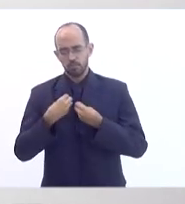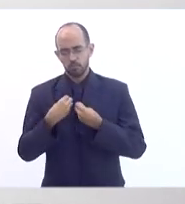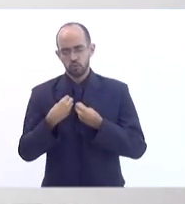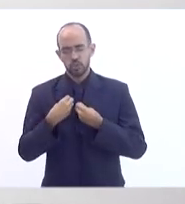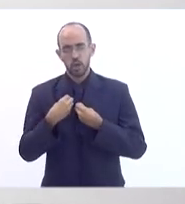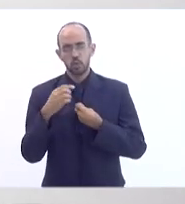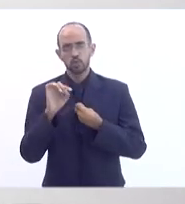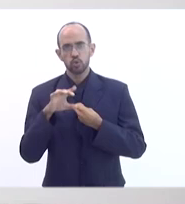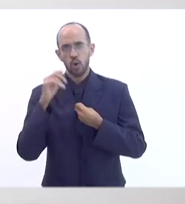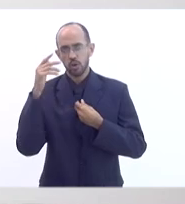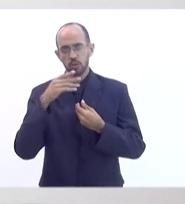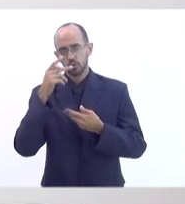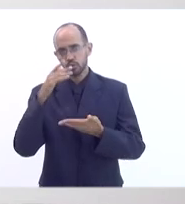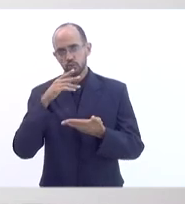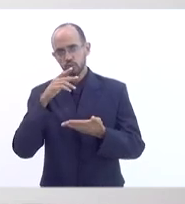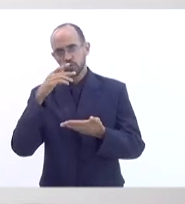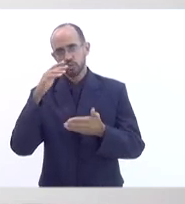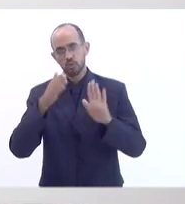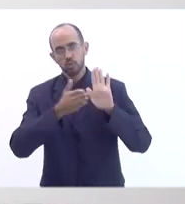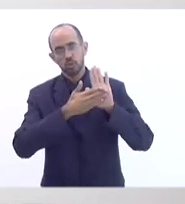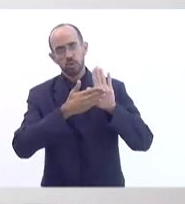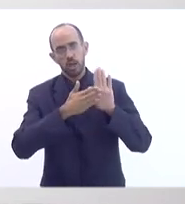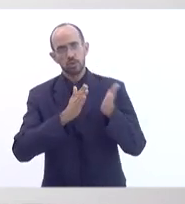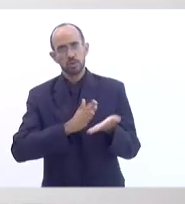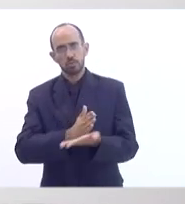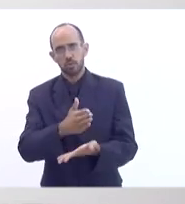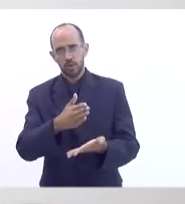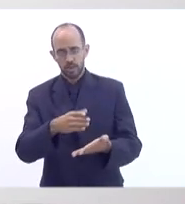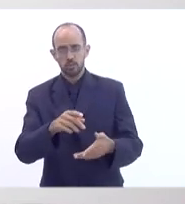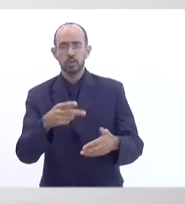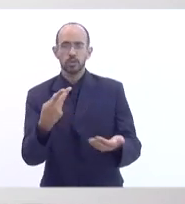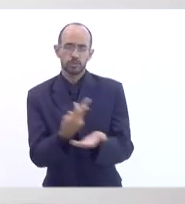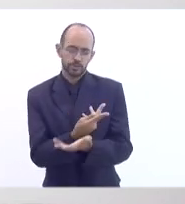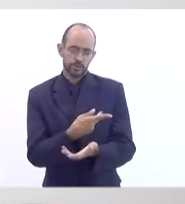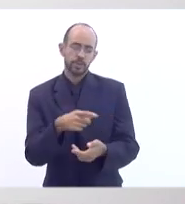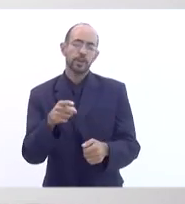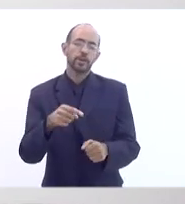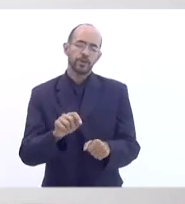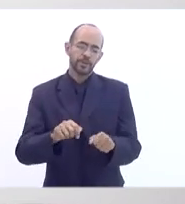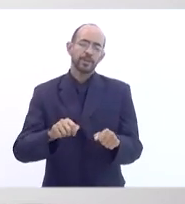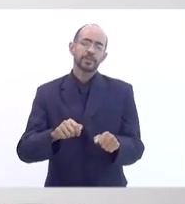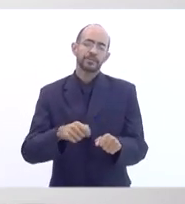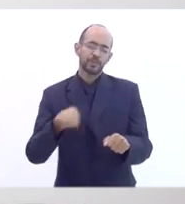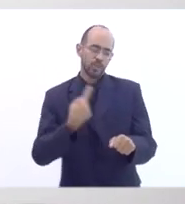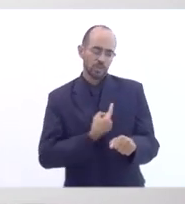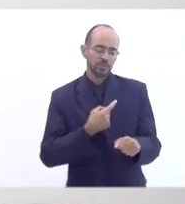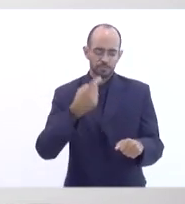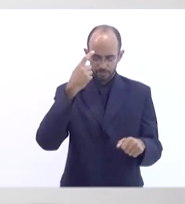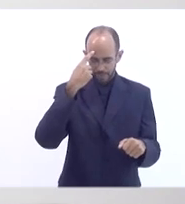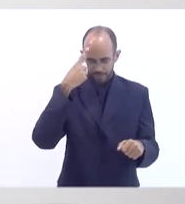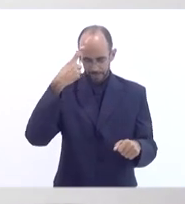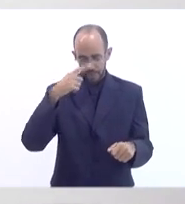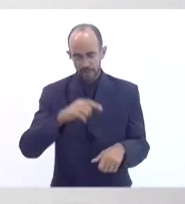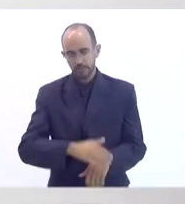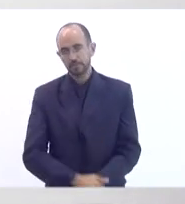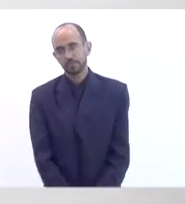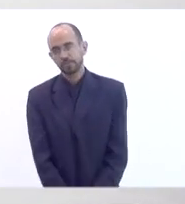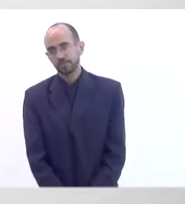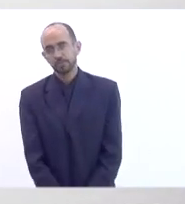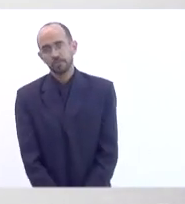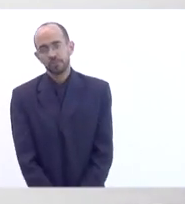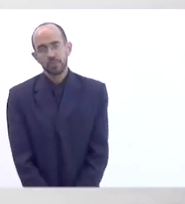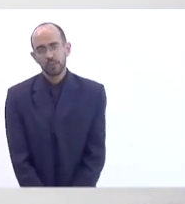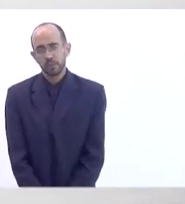demais etapas então é que houve aquele chamamento que nós temos uma ideia né isso excelência